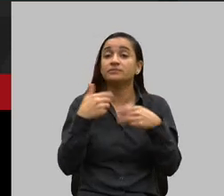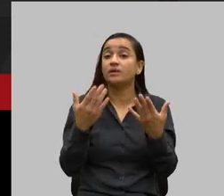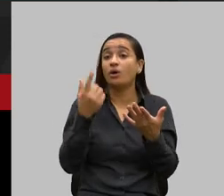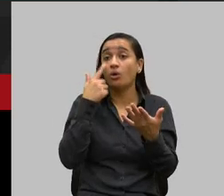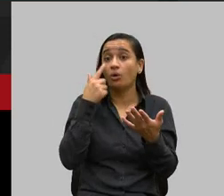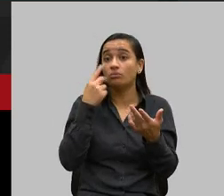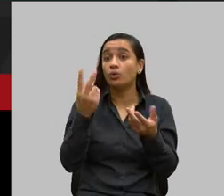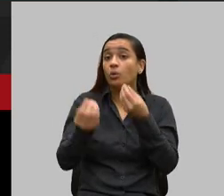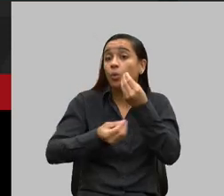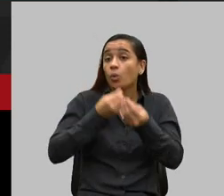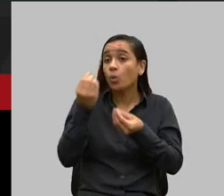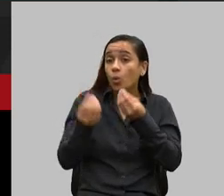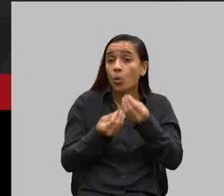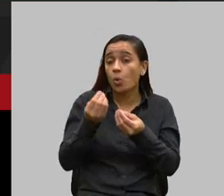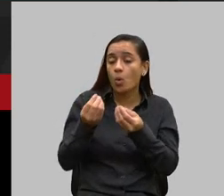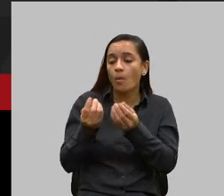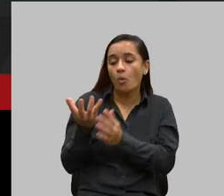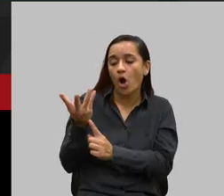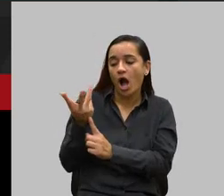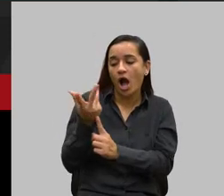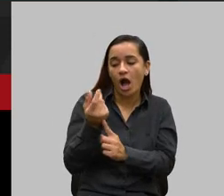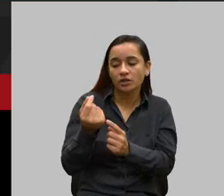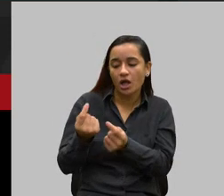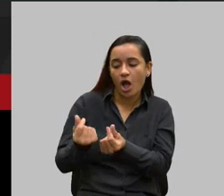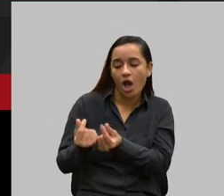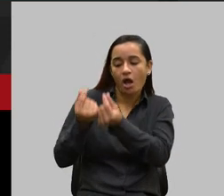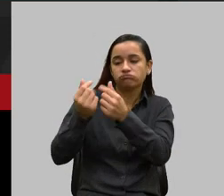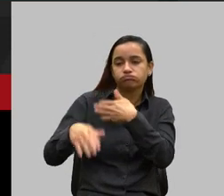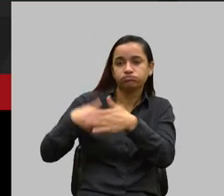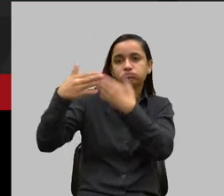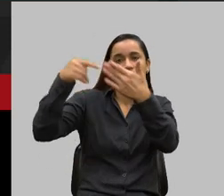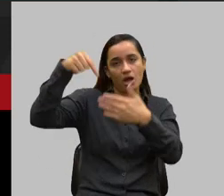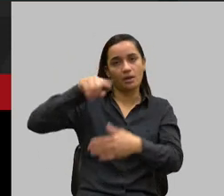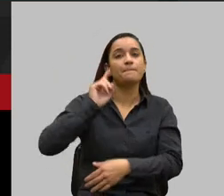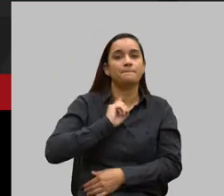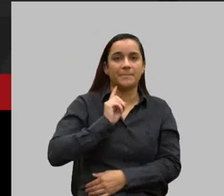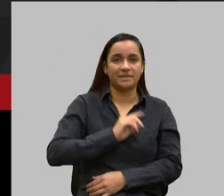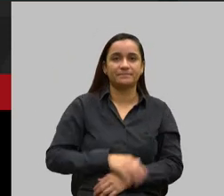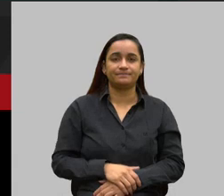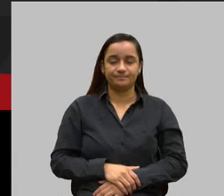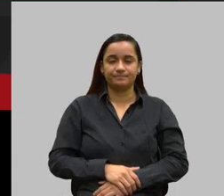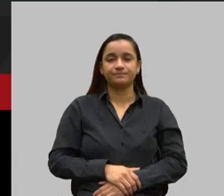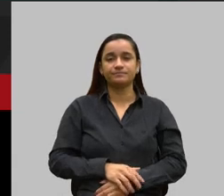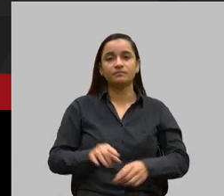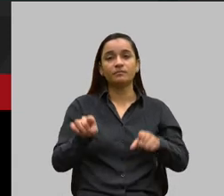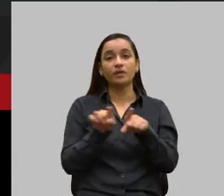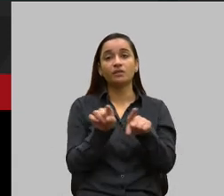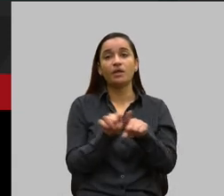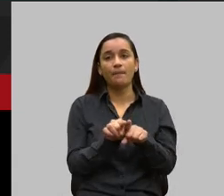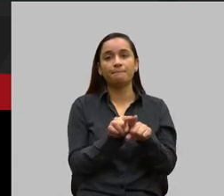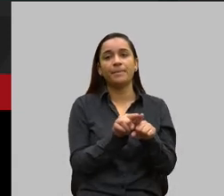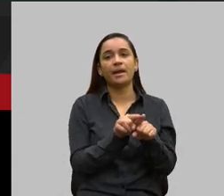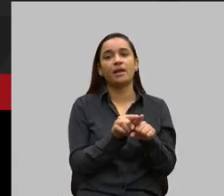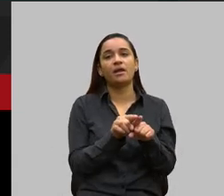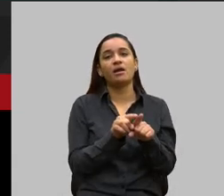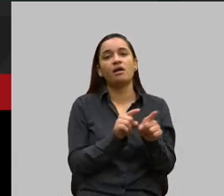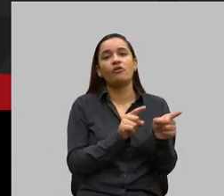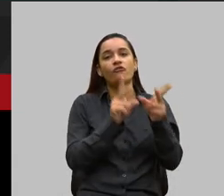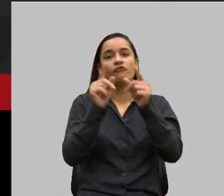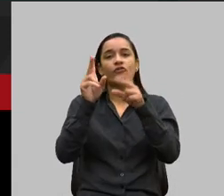artesão em Minas Gerais é a promoção das exportações também nós tivemos né